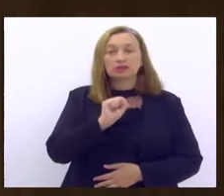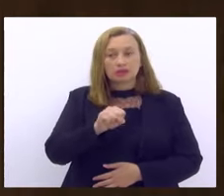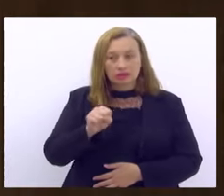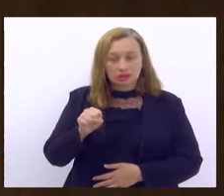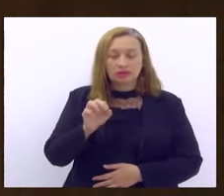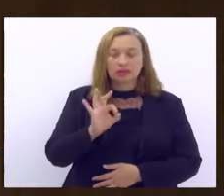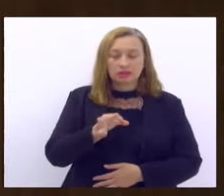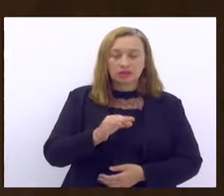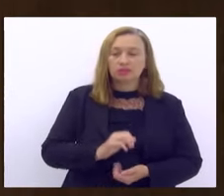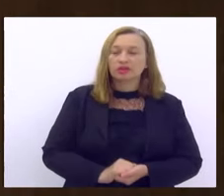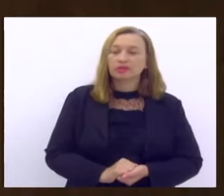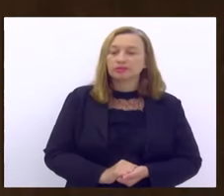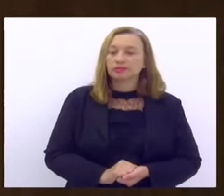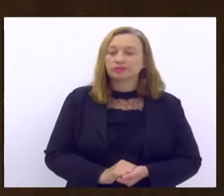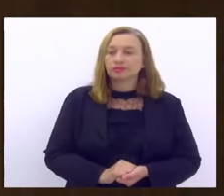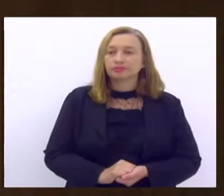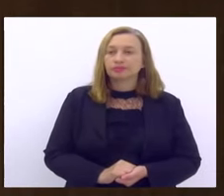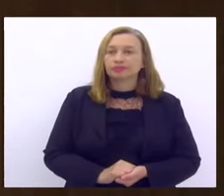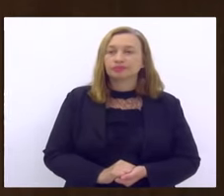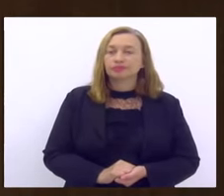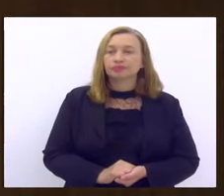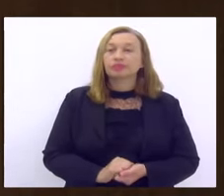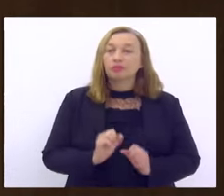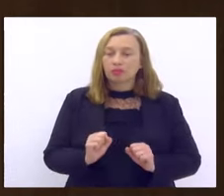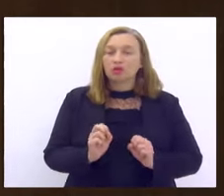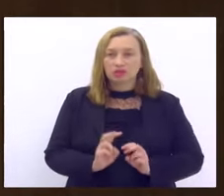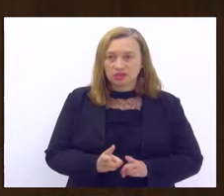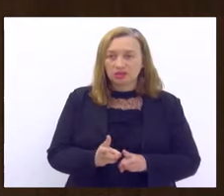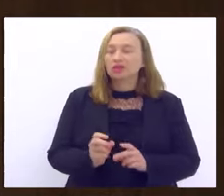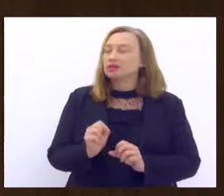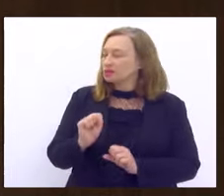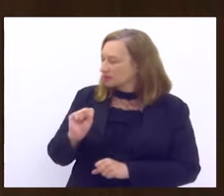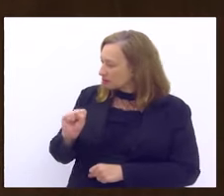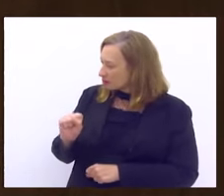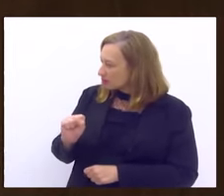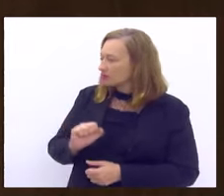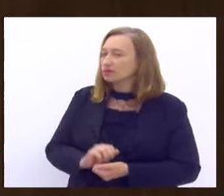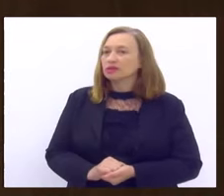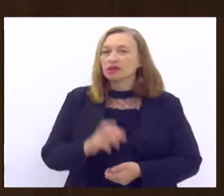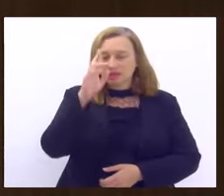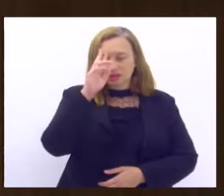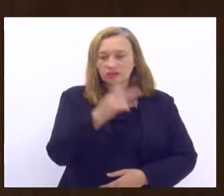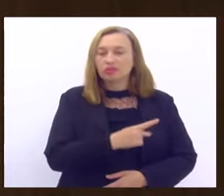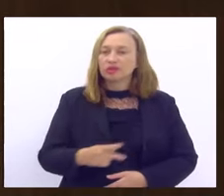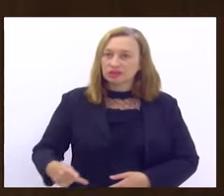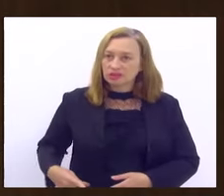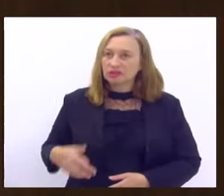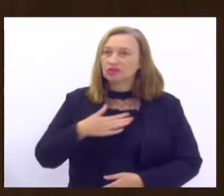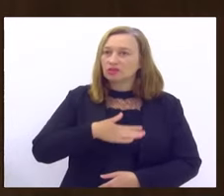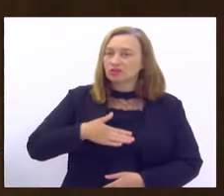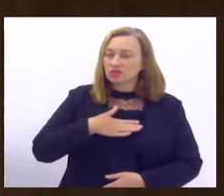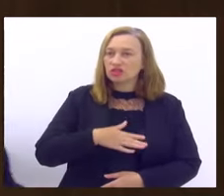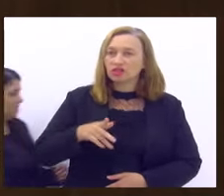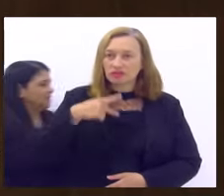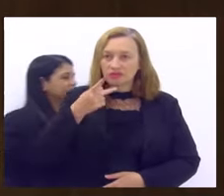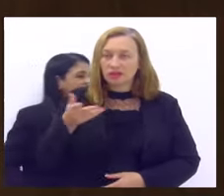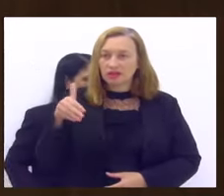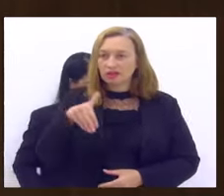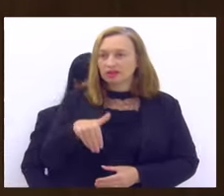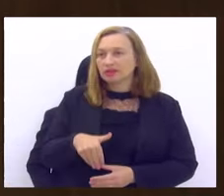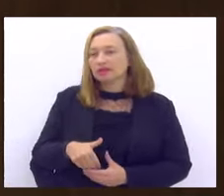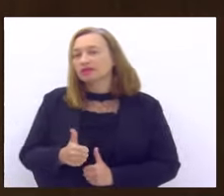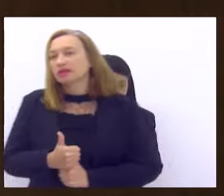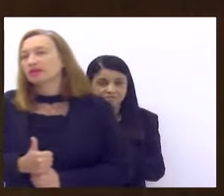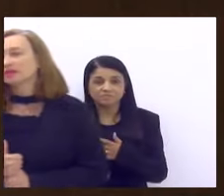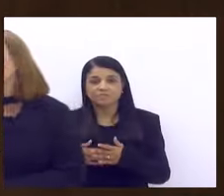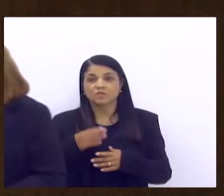Exatamente. Posso prosseguir? Por gentileza. Senhora presidente, eu gostaria então de manifestar